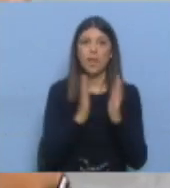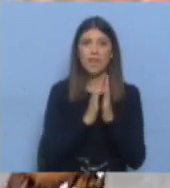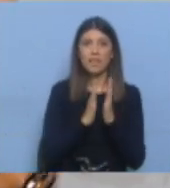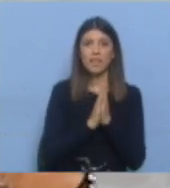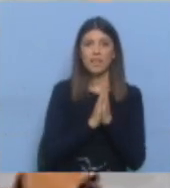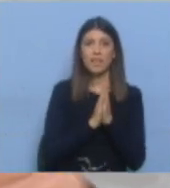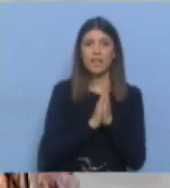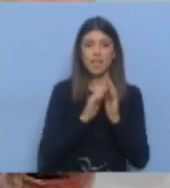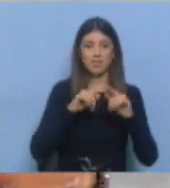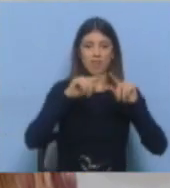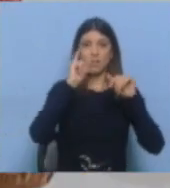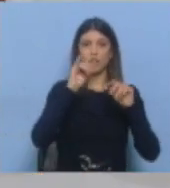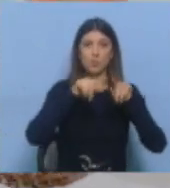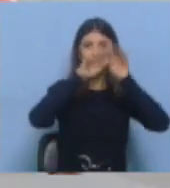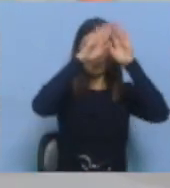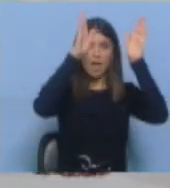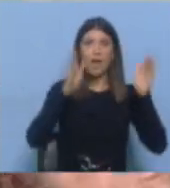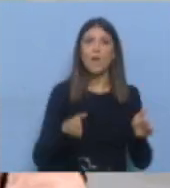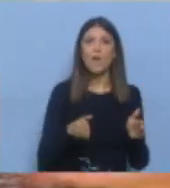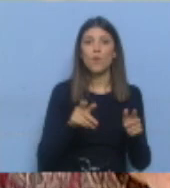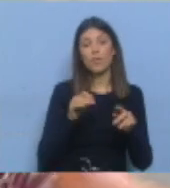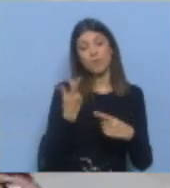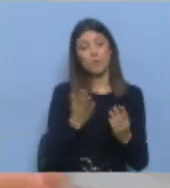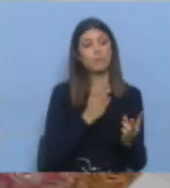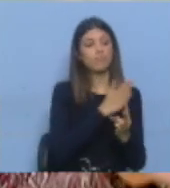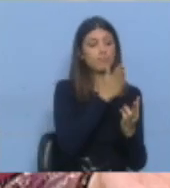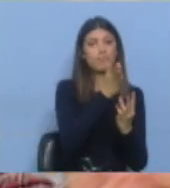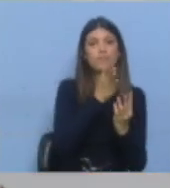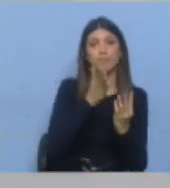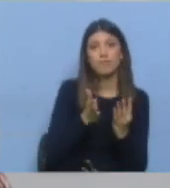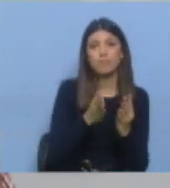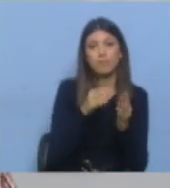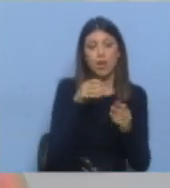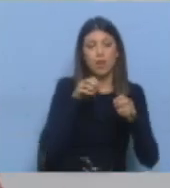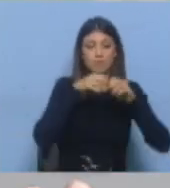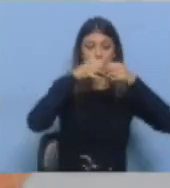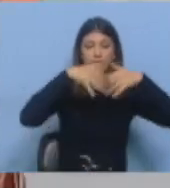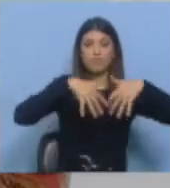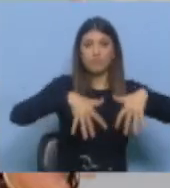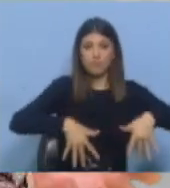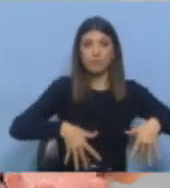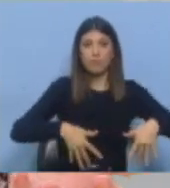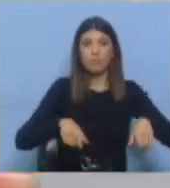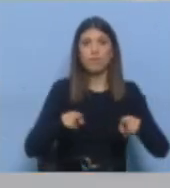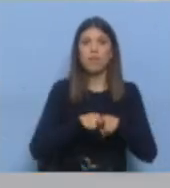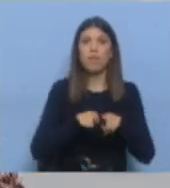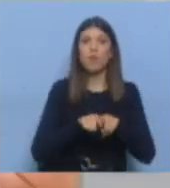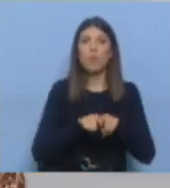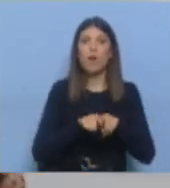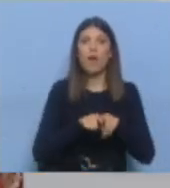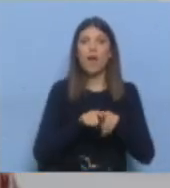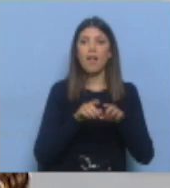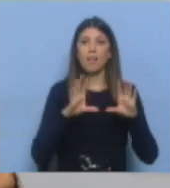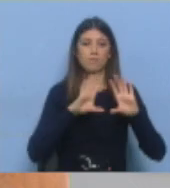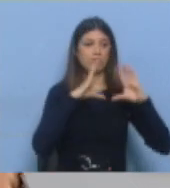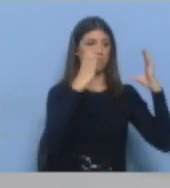chamada Igreja-instituição, quer dizer, que depois tem as ramificações capilares, até às paróquias, é chamada a não ficar numa bolha, não é? E eu acho que o